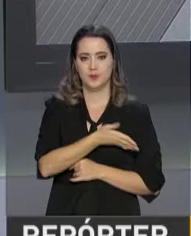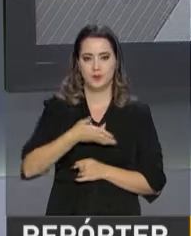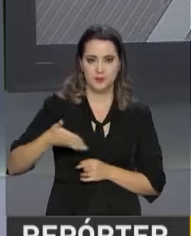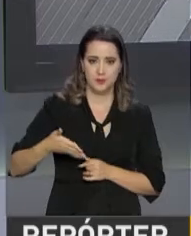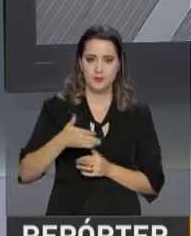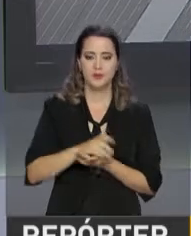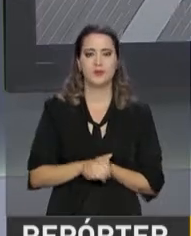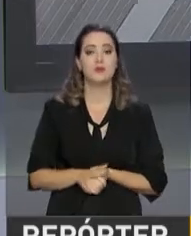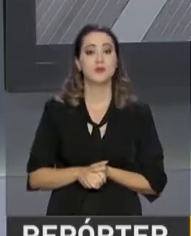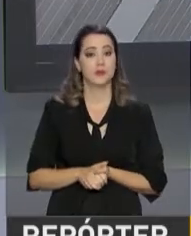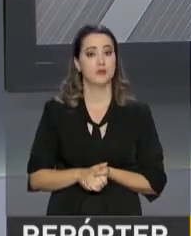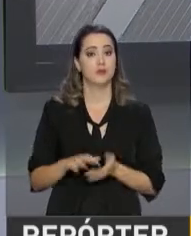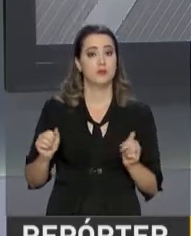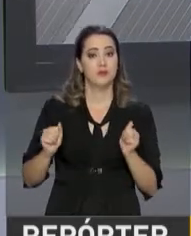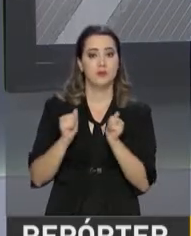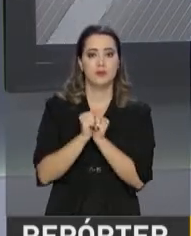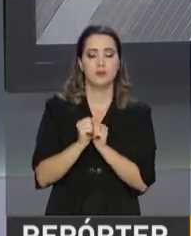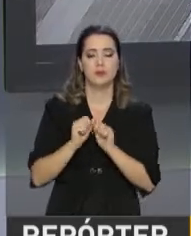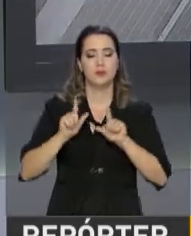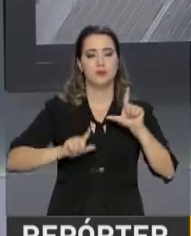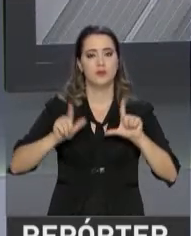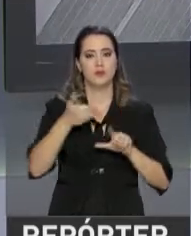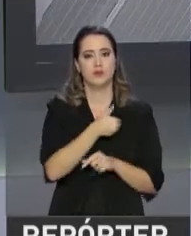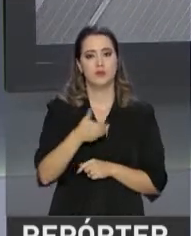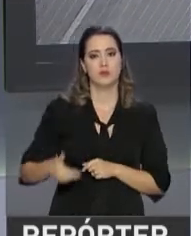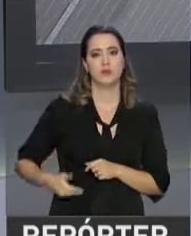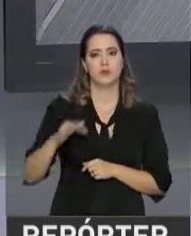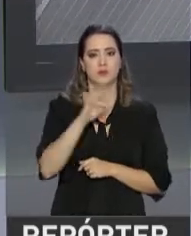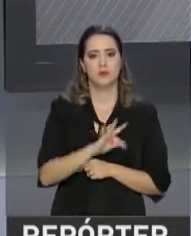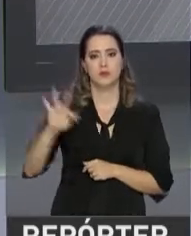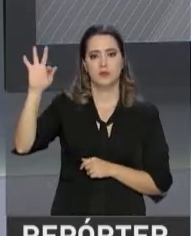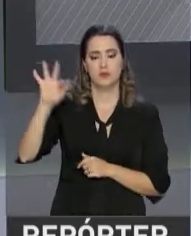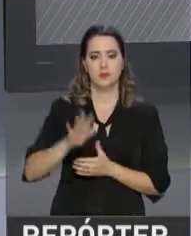página da NBR na internet. Uma ótima noite. Continue com a gente na